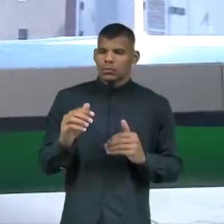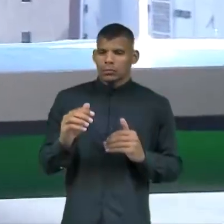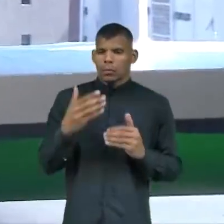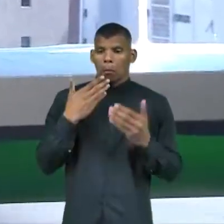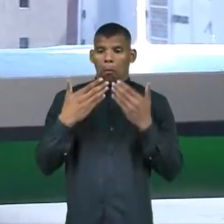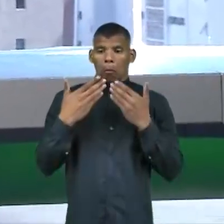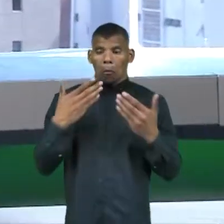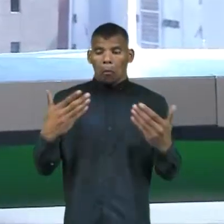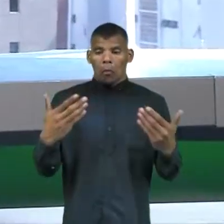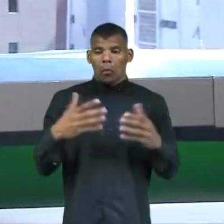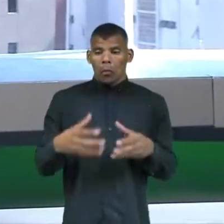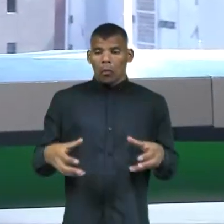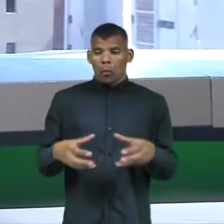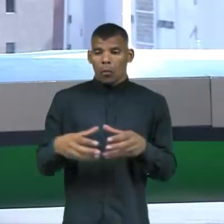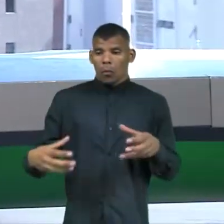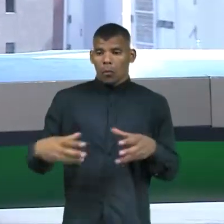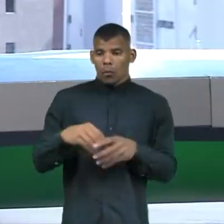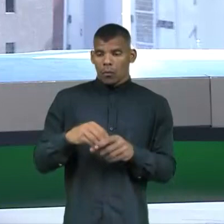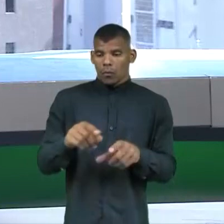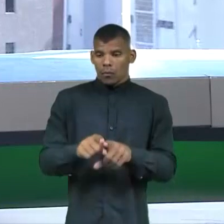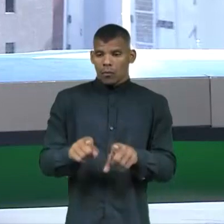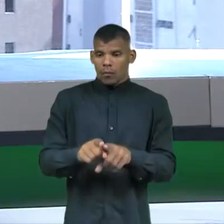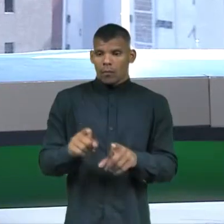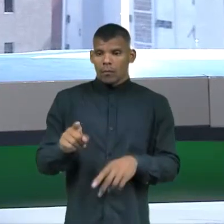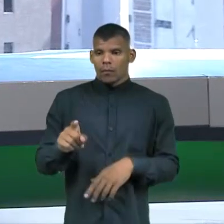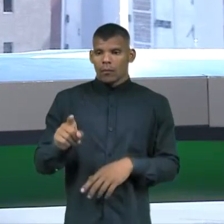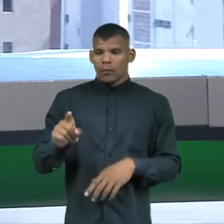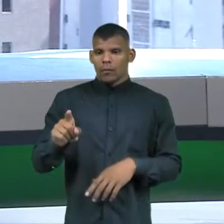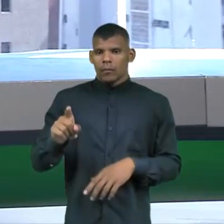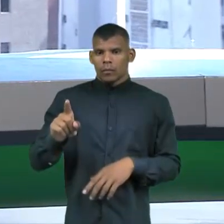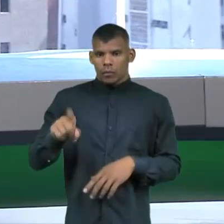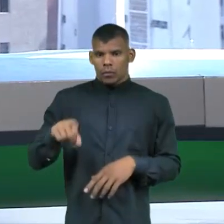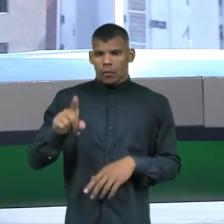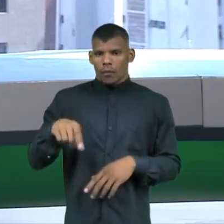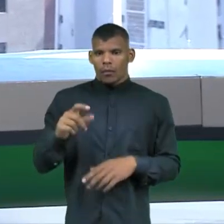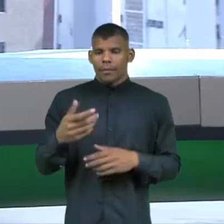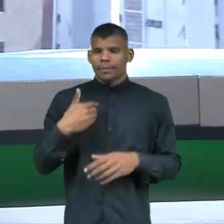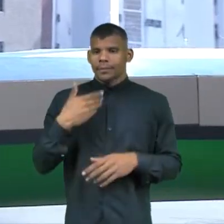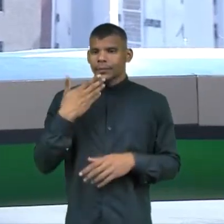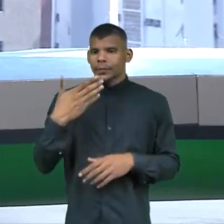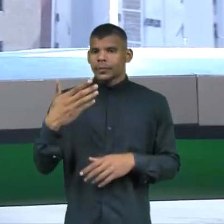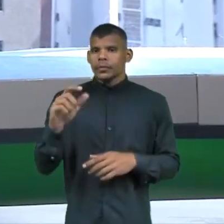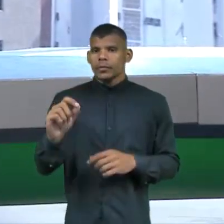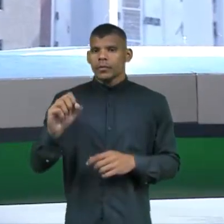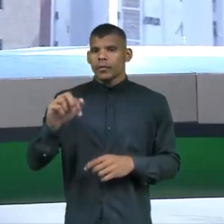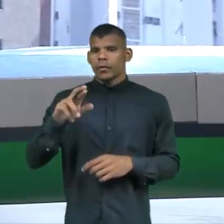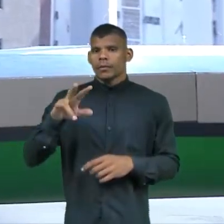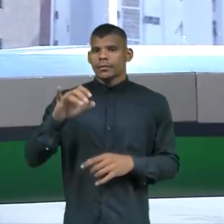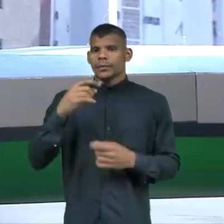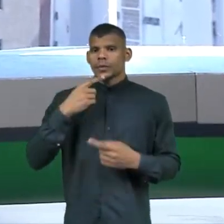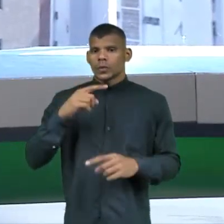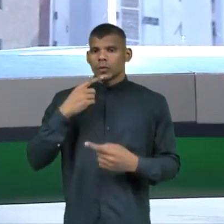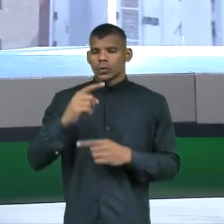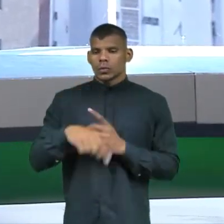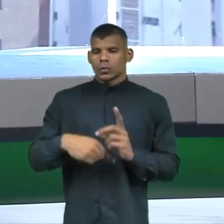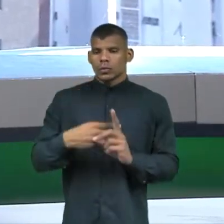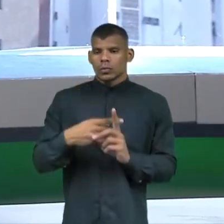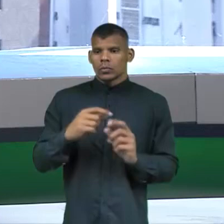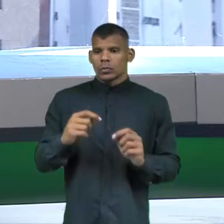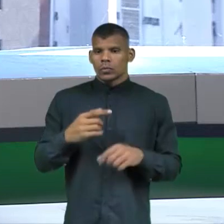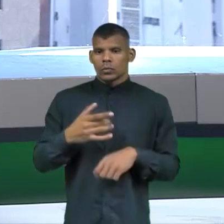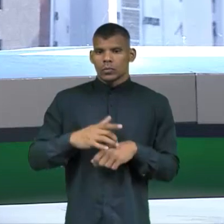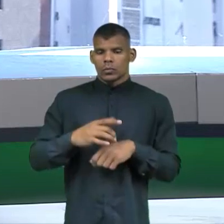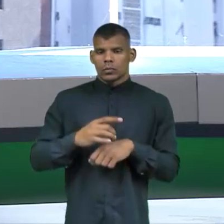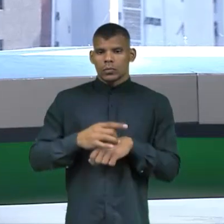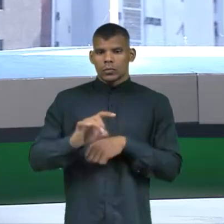público externo e interno. Por meio dela, é possível solicitar serviços, reclamar e, inclusive, sugerir projetos